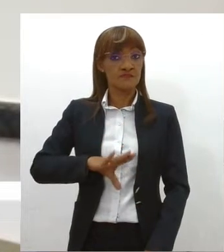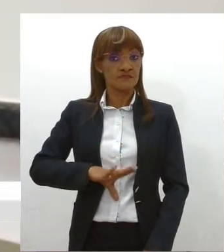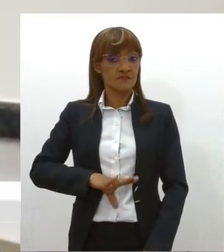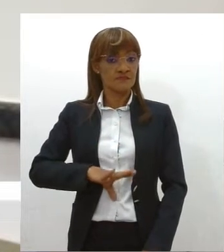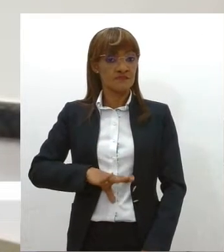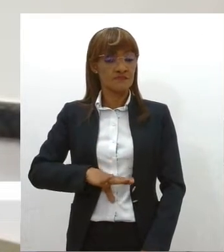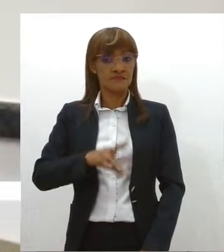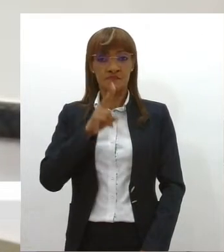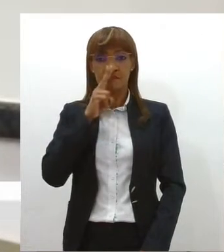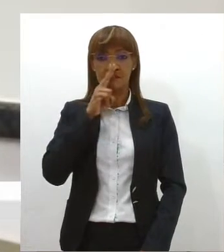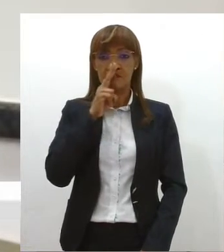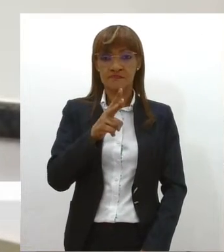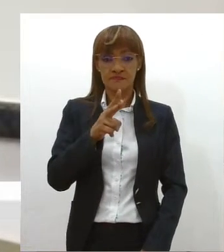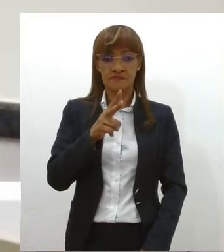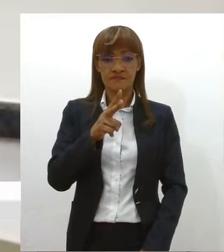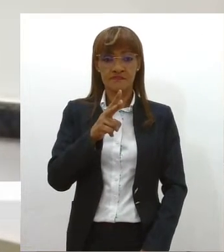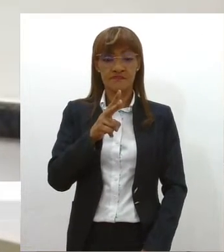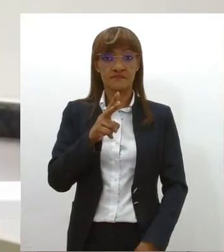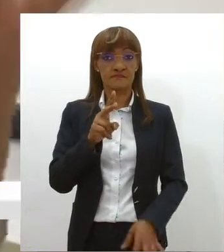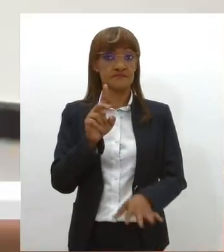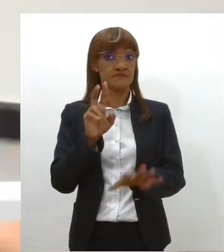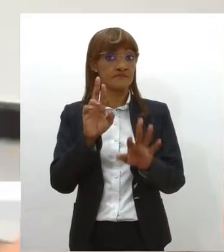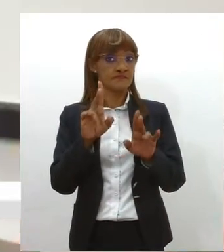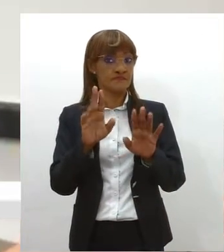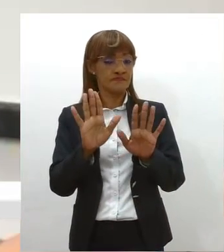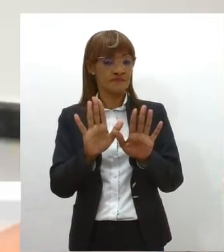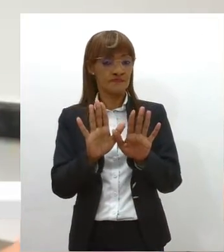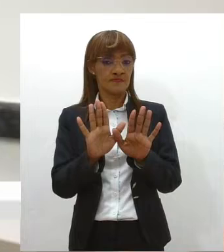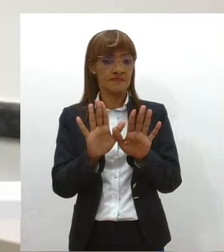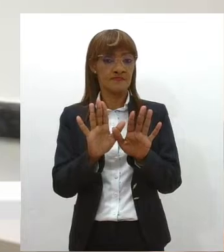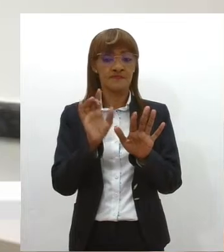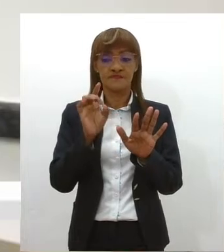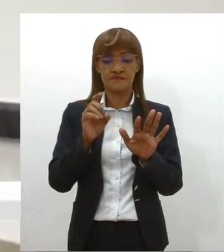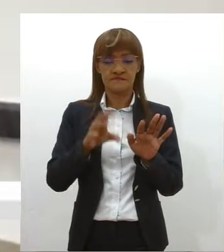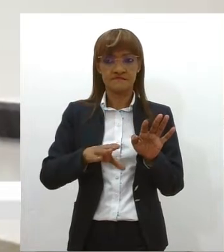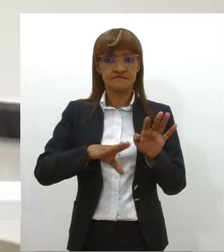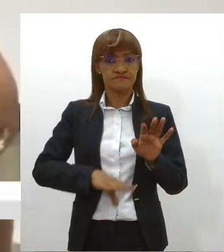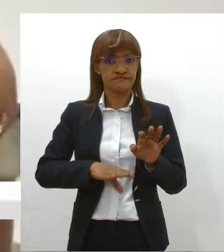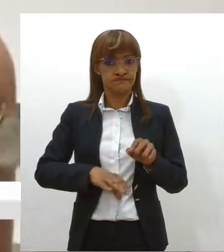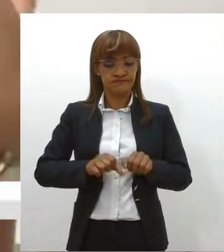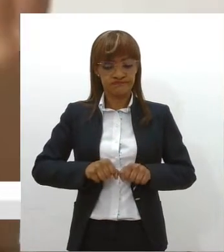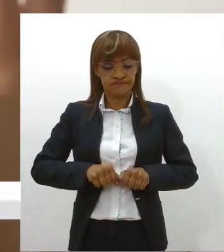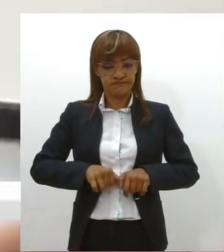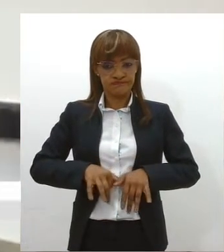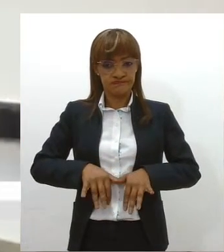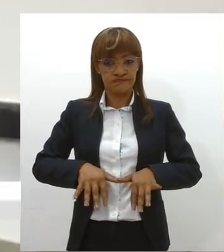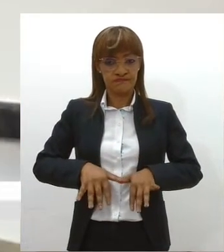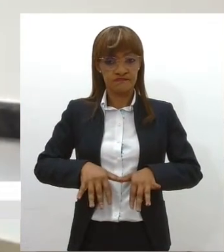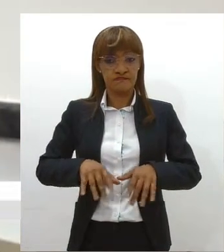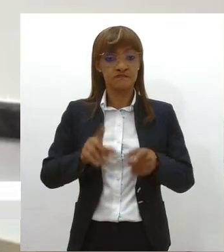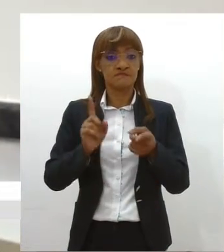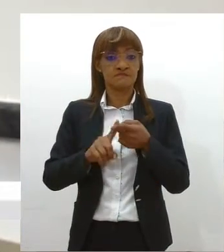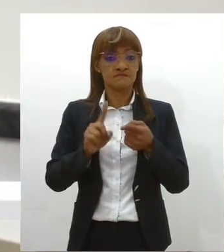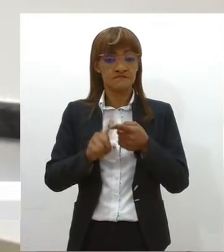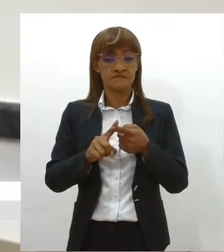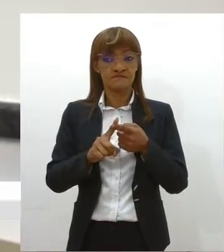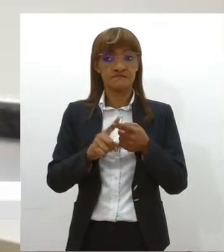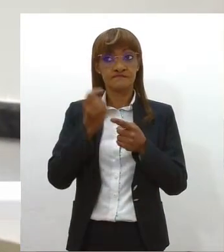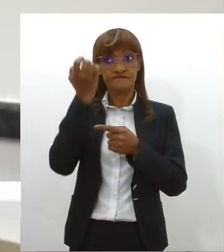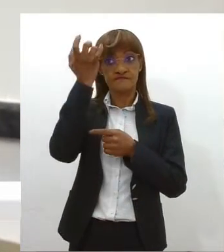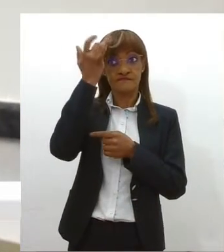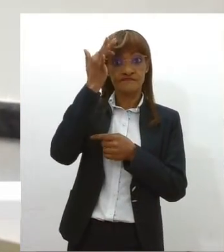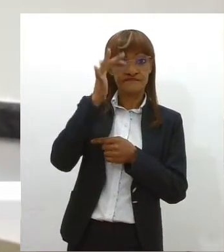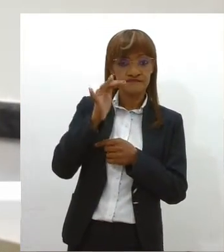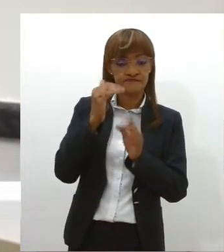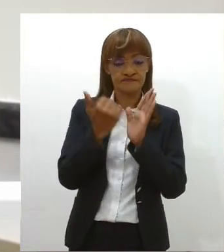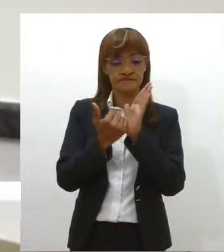forte. Forte não no sentido apenas do fluxo menstrual que vai aumentar, como também número de dias, e também